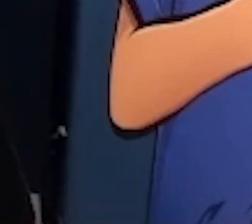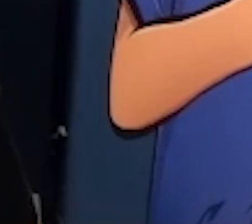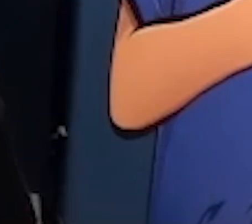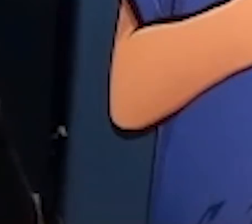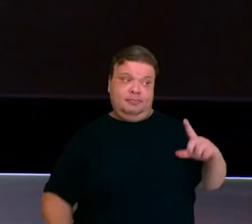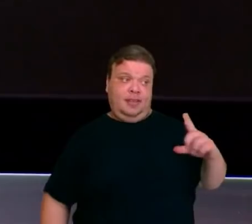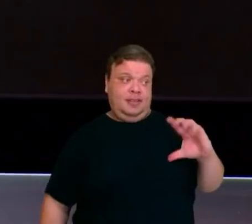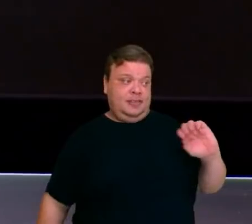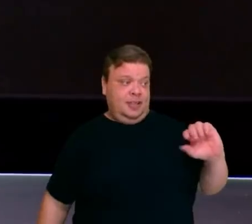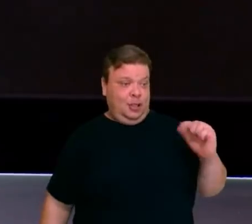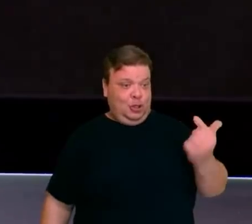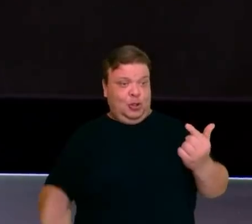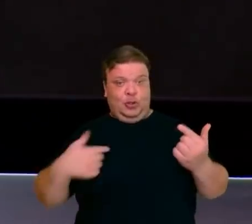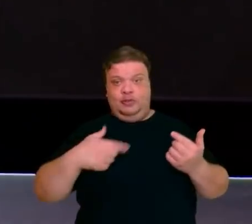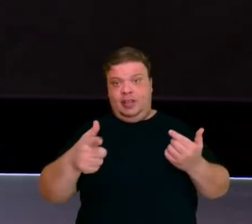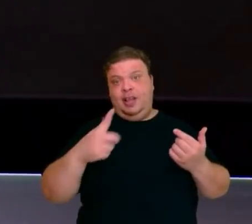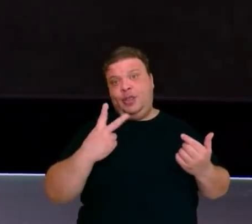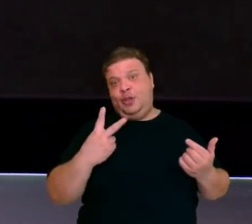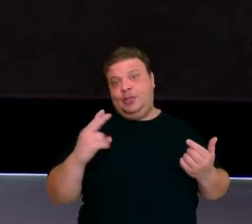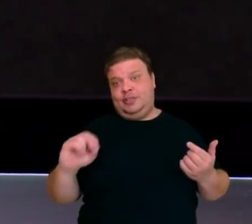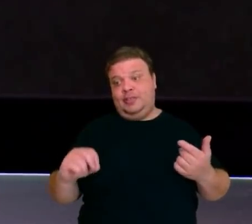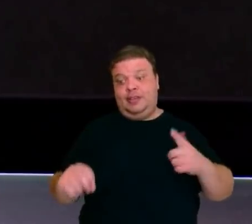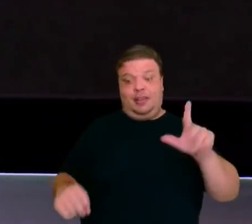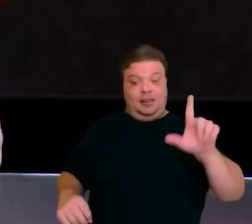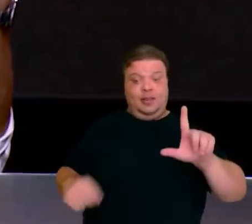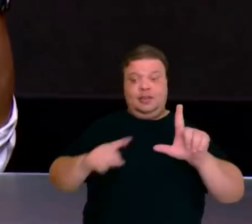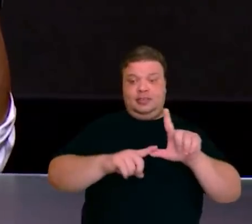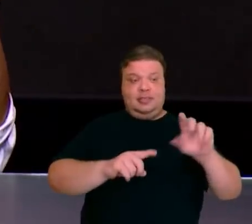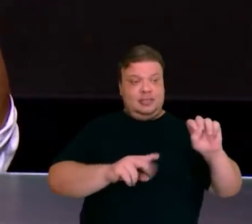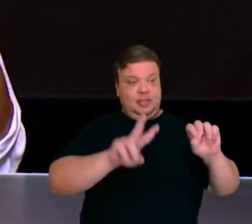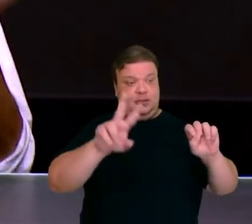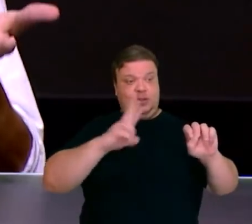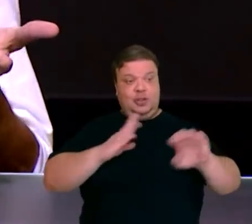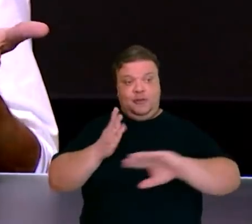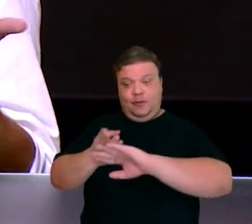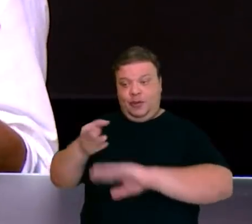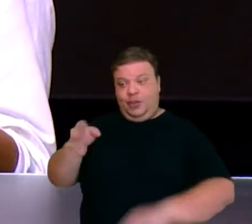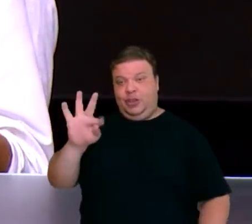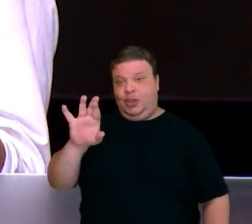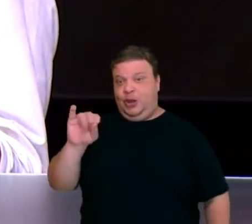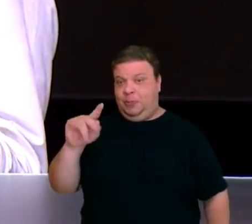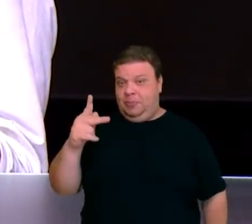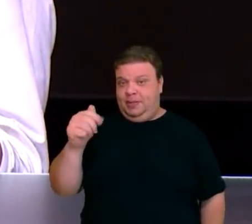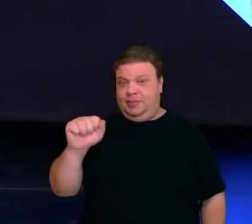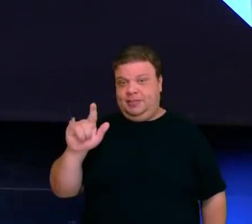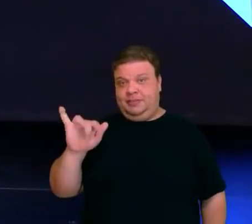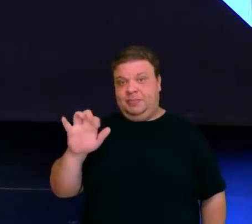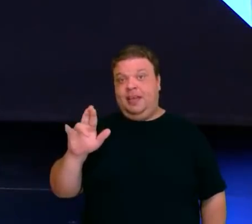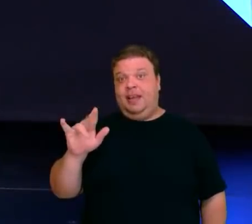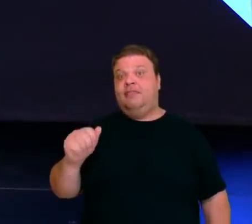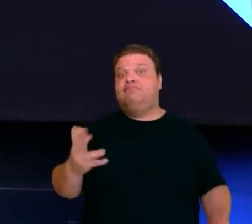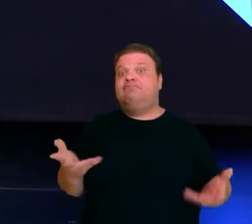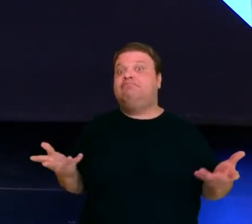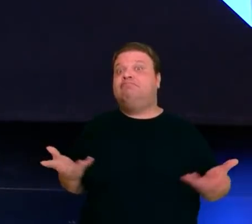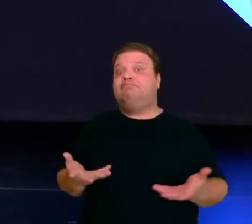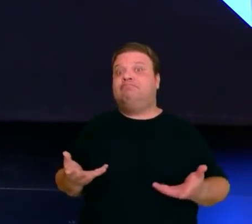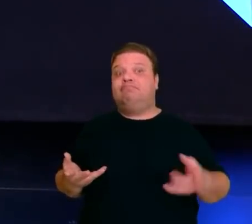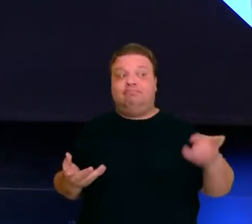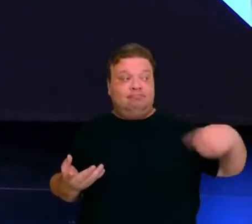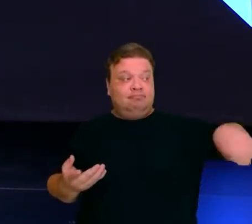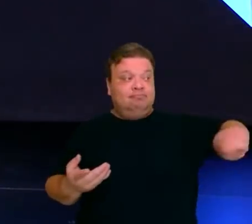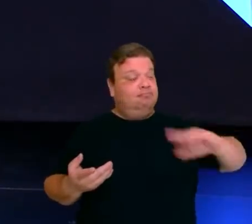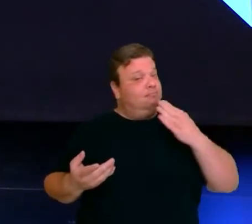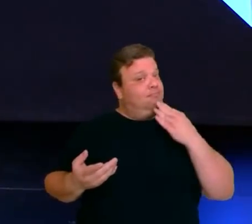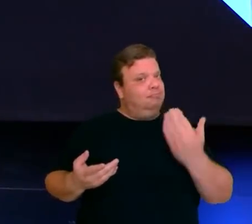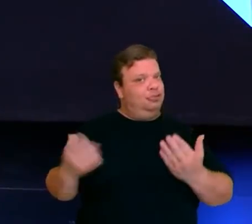40 anos. Olha lá o Milo, vamos falar da roupa do Milo. Você acha que um fã do BTS aprovaria essa roupa do Milo? Sim, caralho! É elegante. Ou